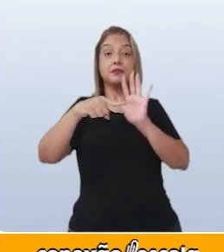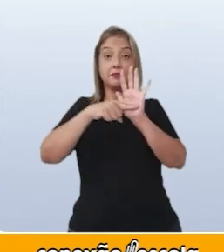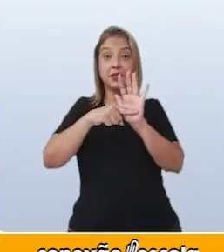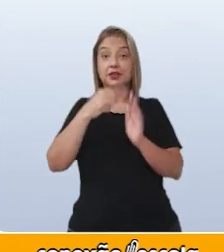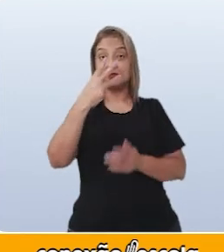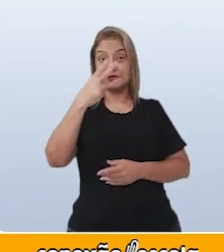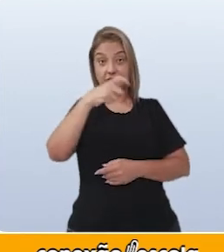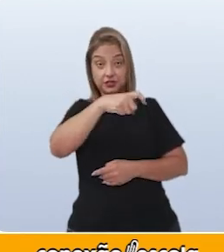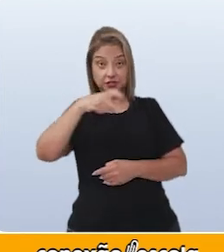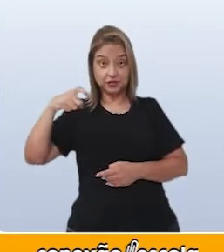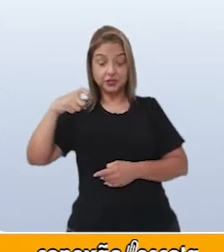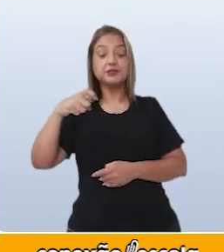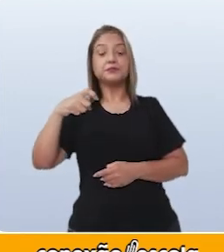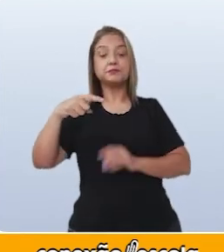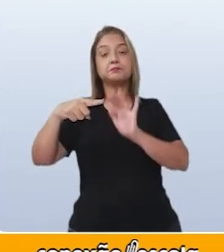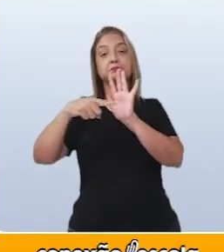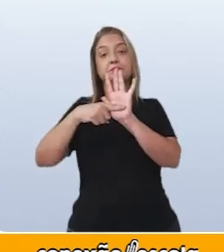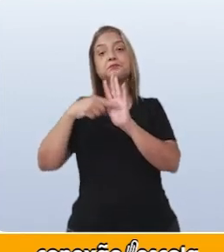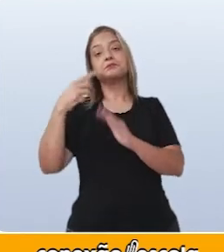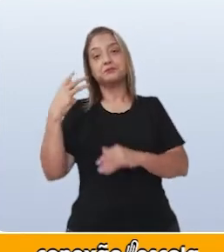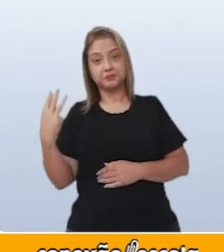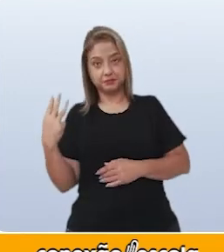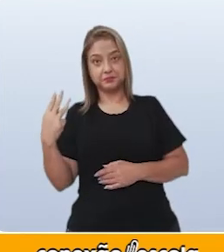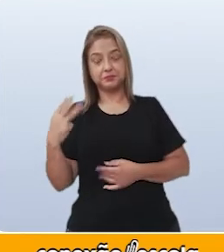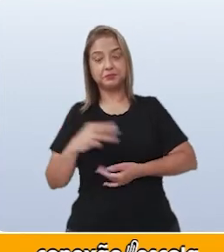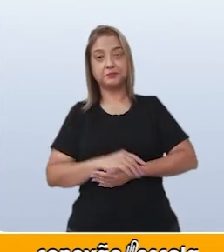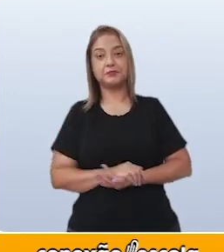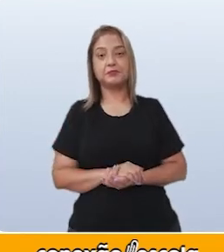menos 3x menos 3.